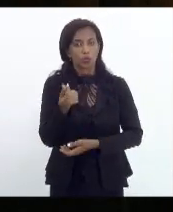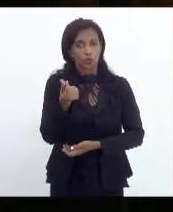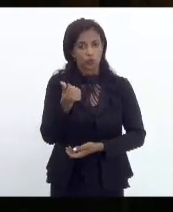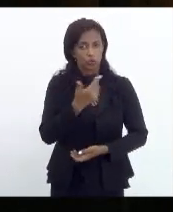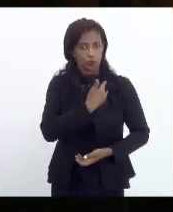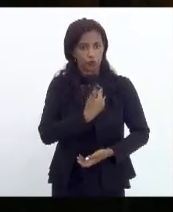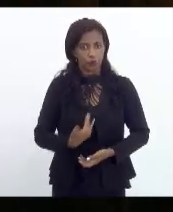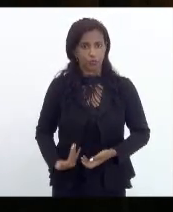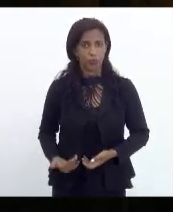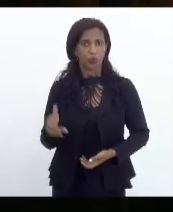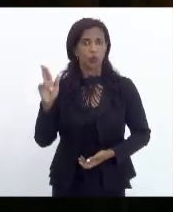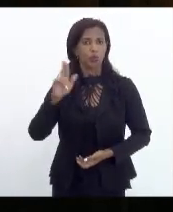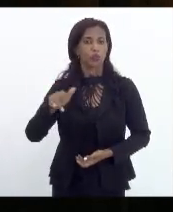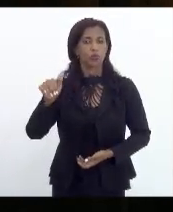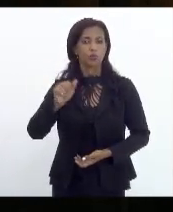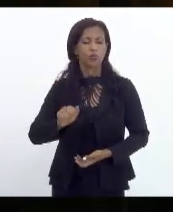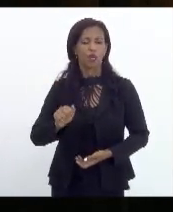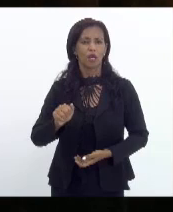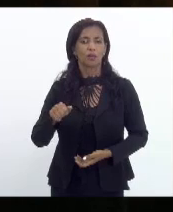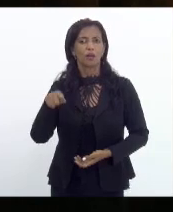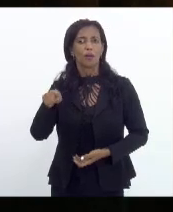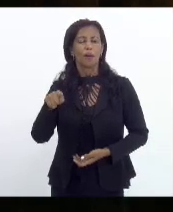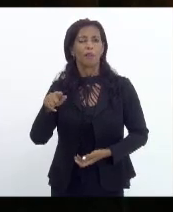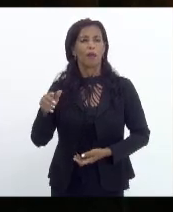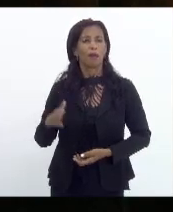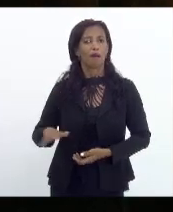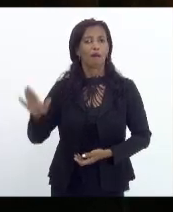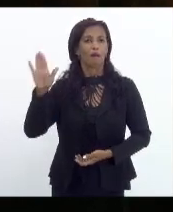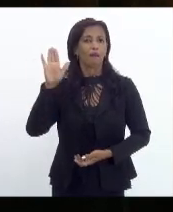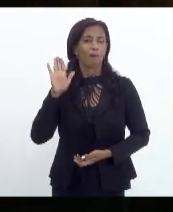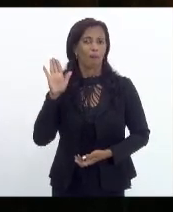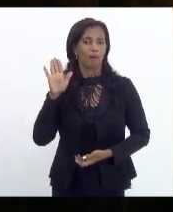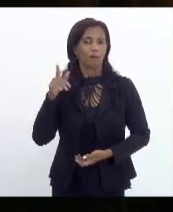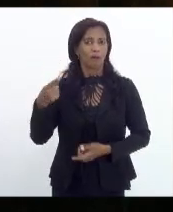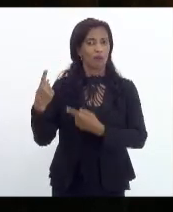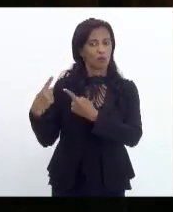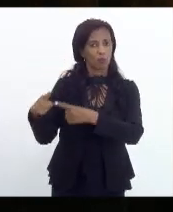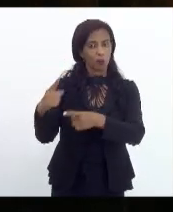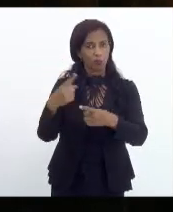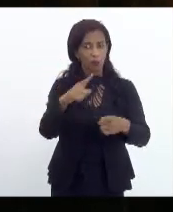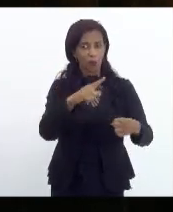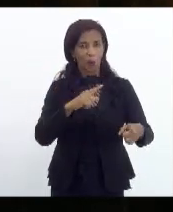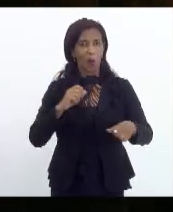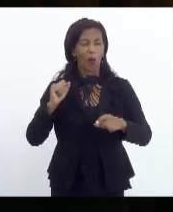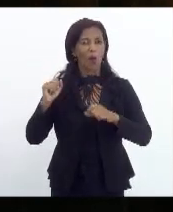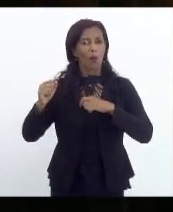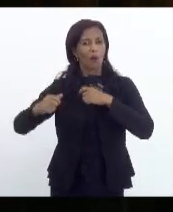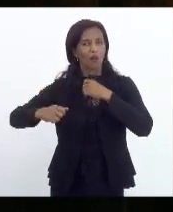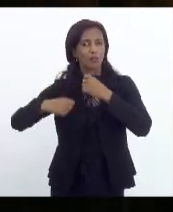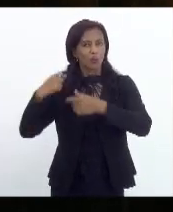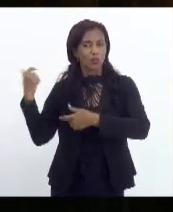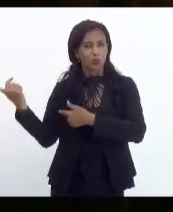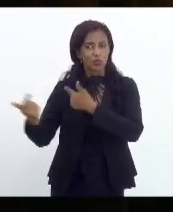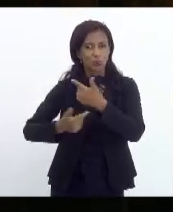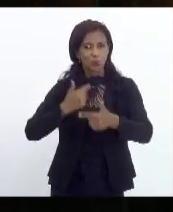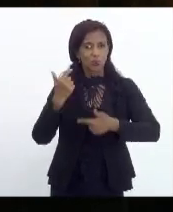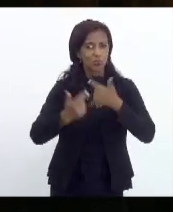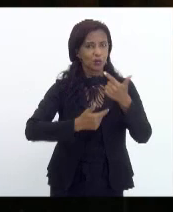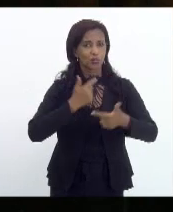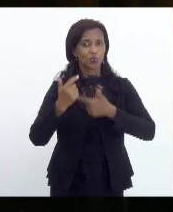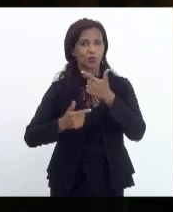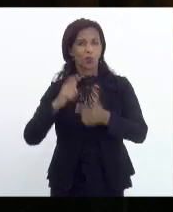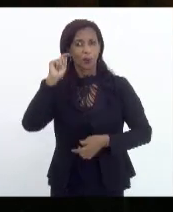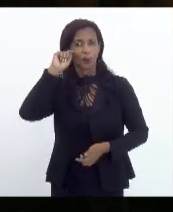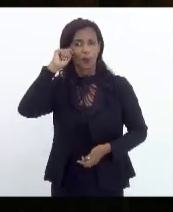público usado nas campanhas eleitorais deve provocar corrida dos partidos por candidaturas